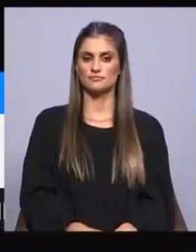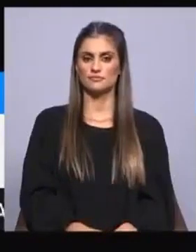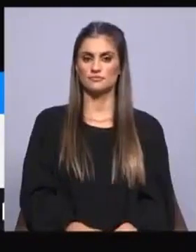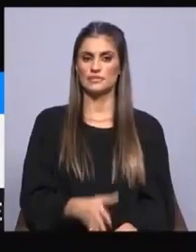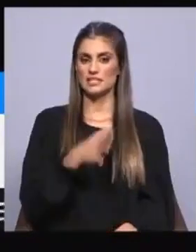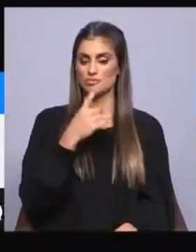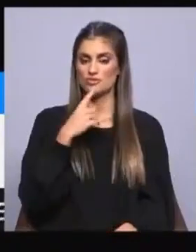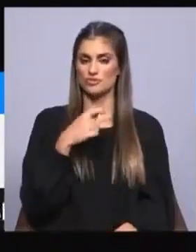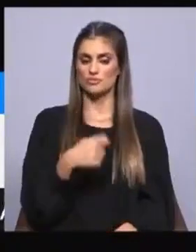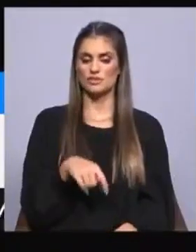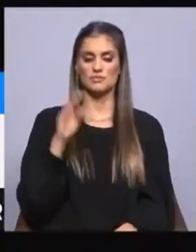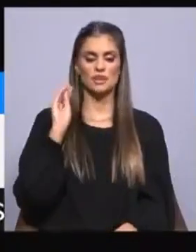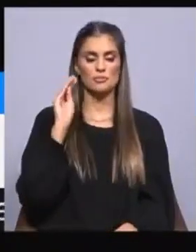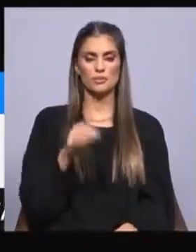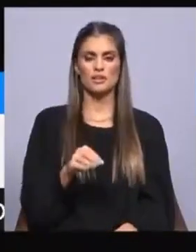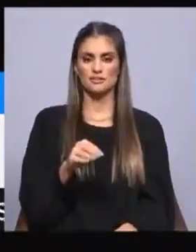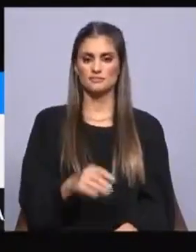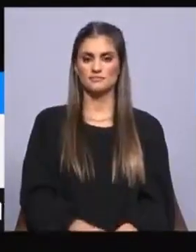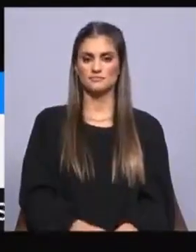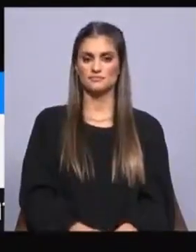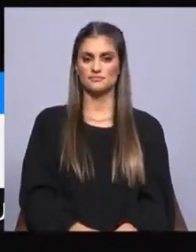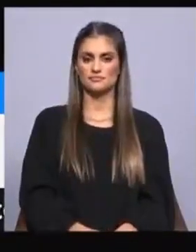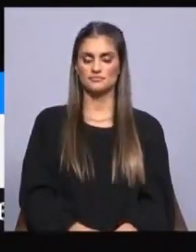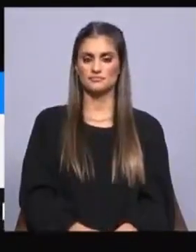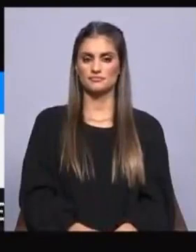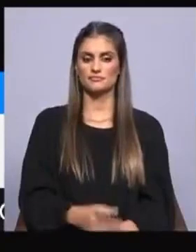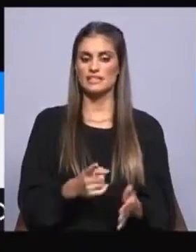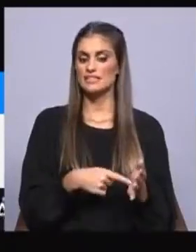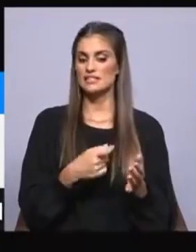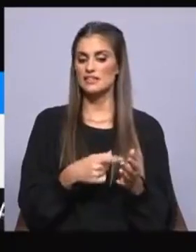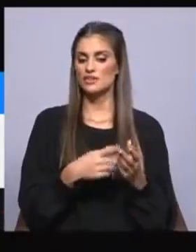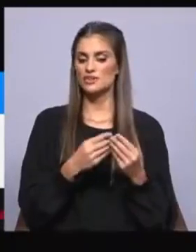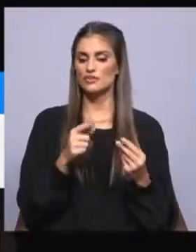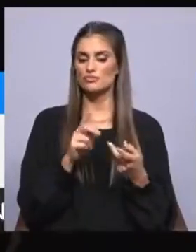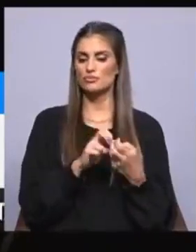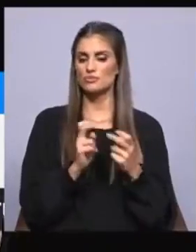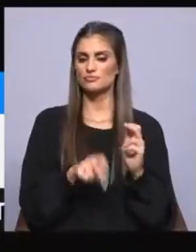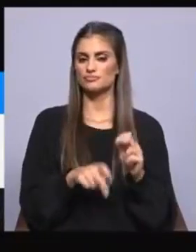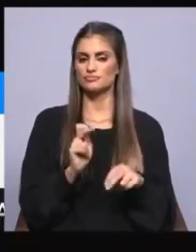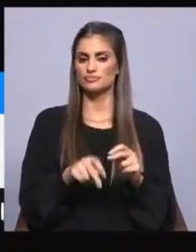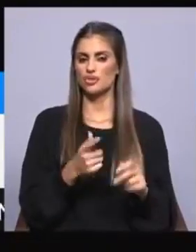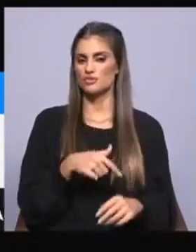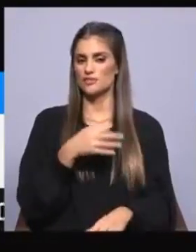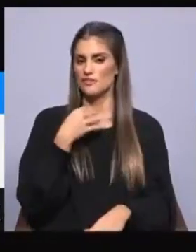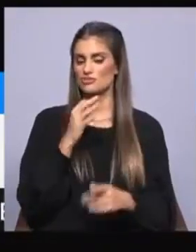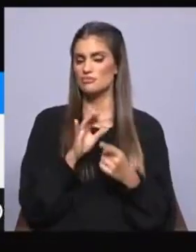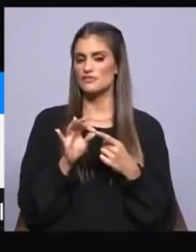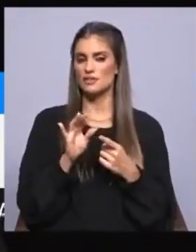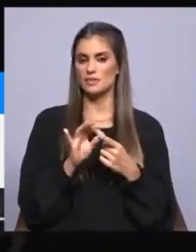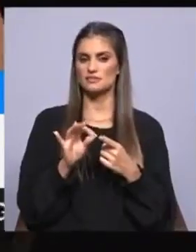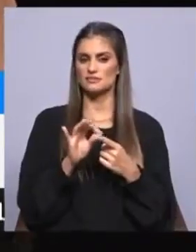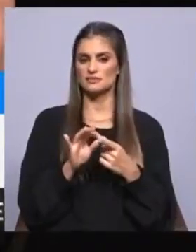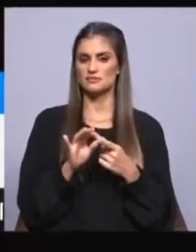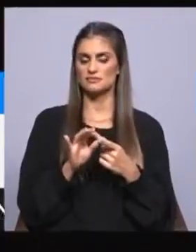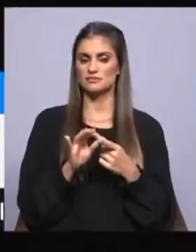Reafirmamos ao Sr. Presidente da República da necessidade da resolução destes problemas. Estamos a falar concretamente